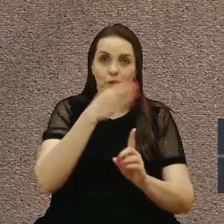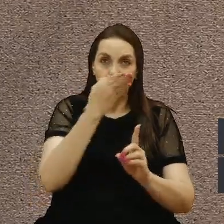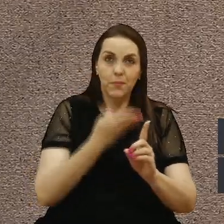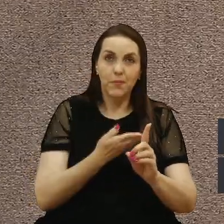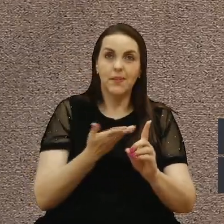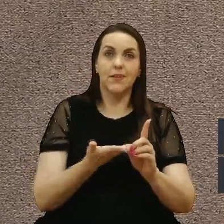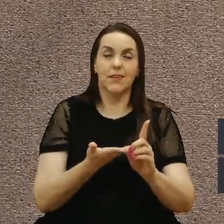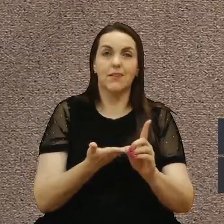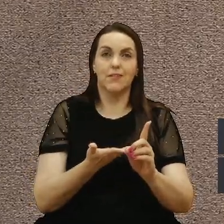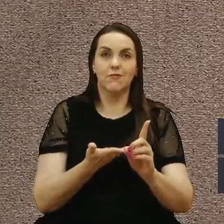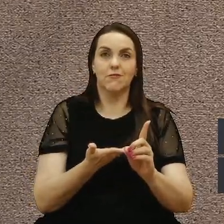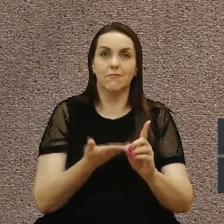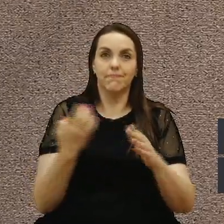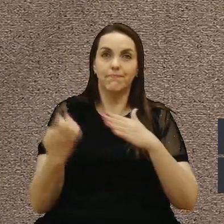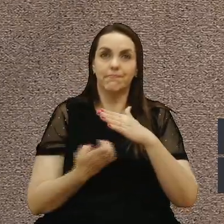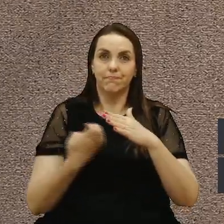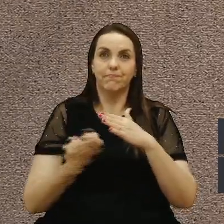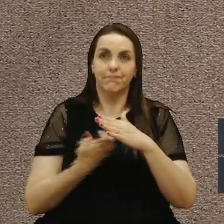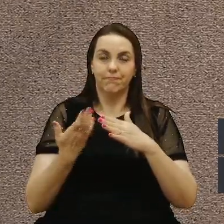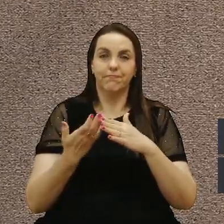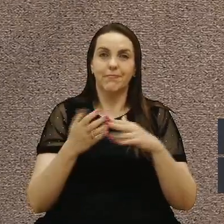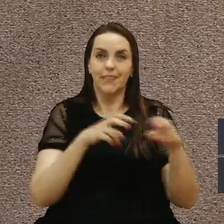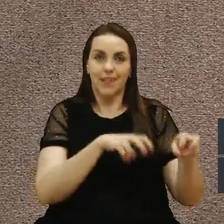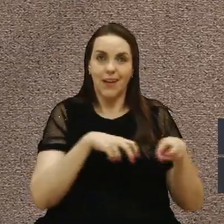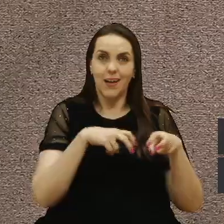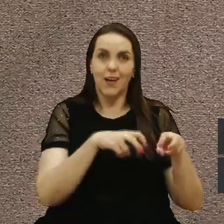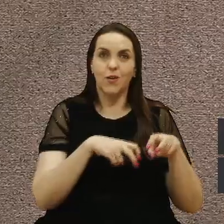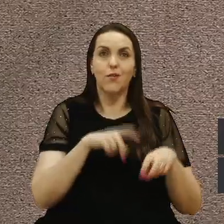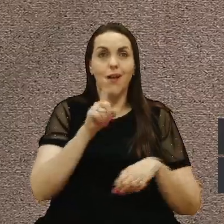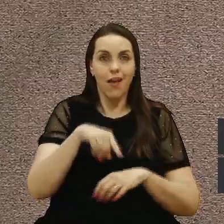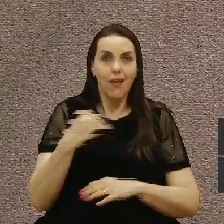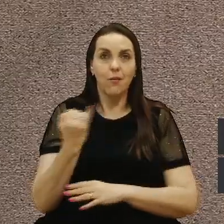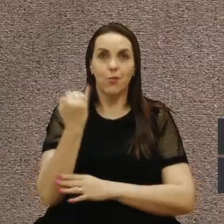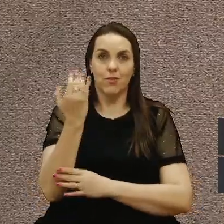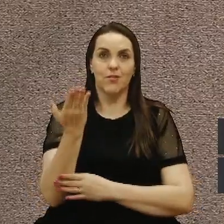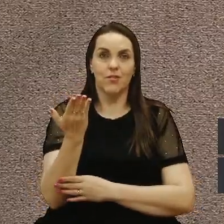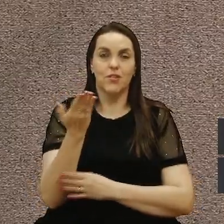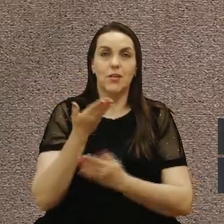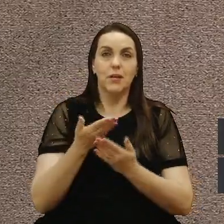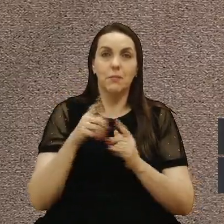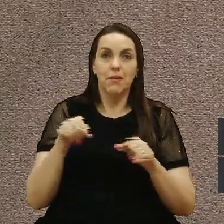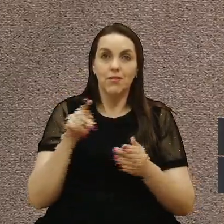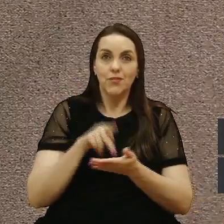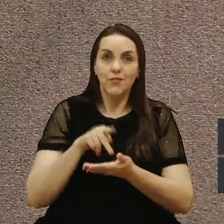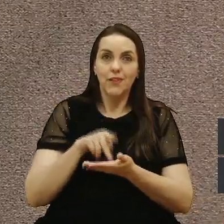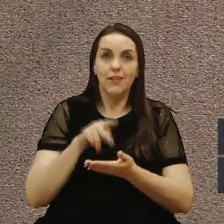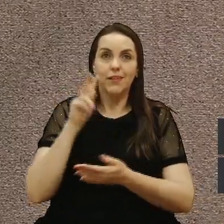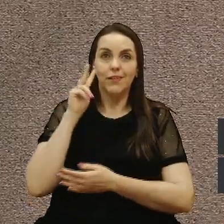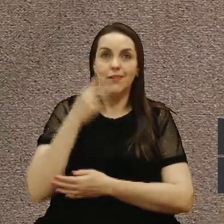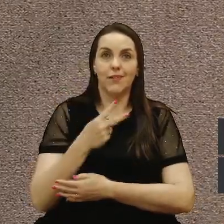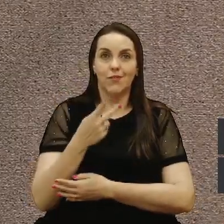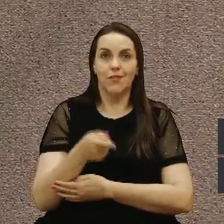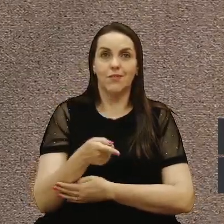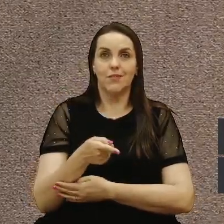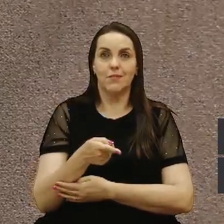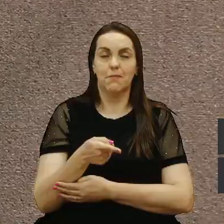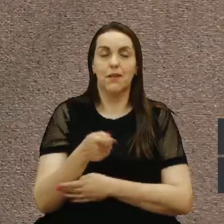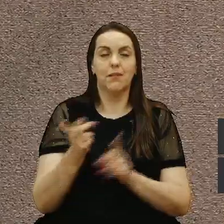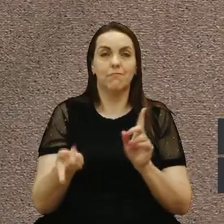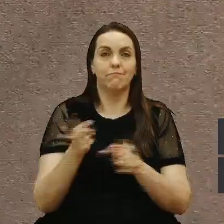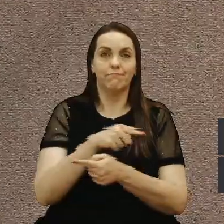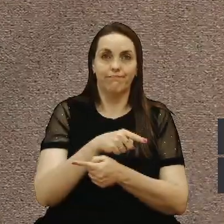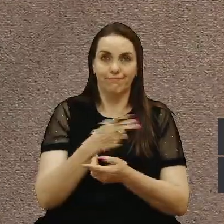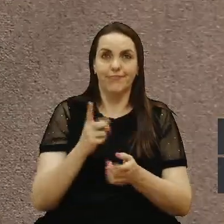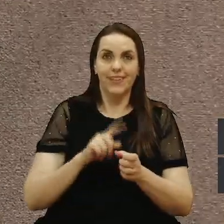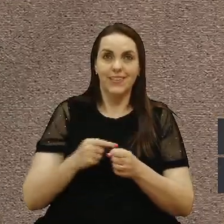uma empresa do agro, etc., é muito importante. Agora, de fato, o verdadeiro reconhecimento é essa contrapartida do município,